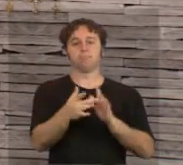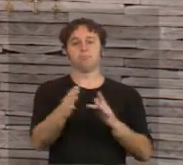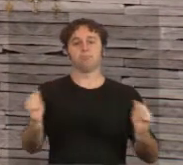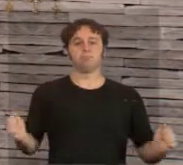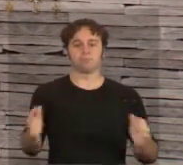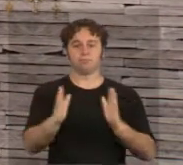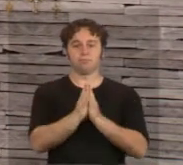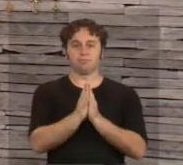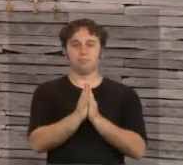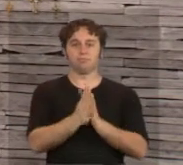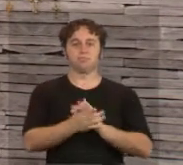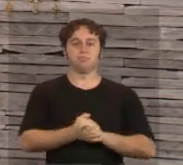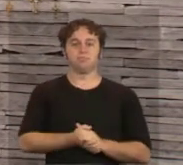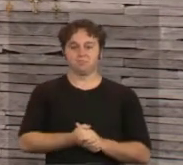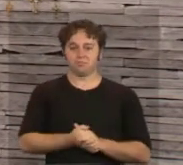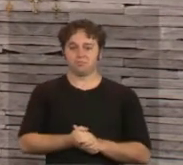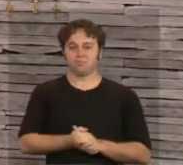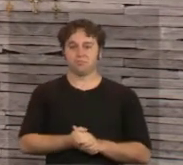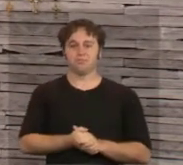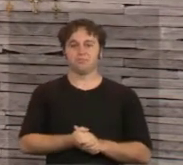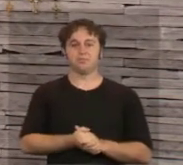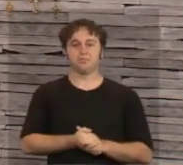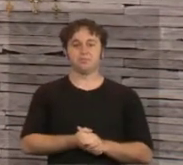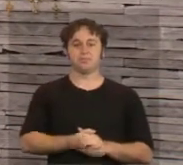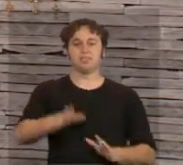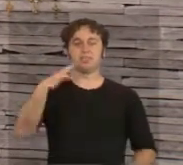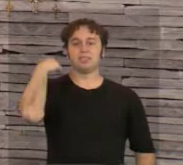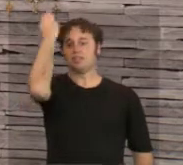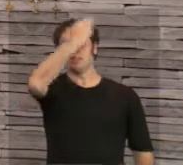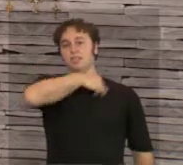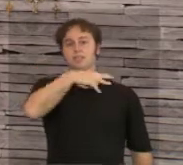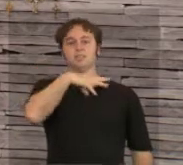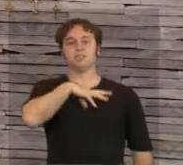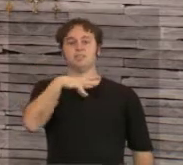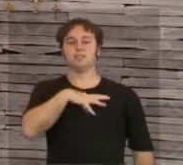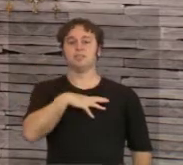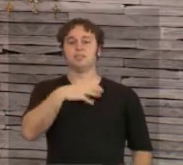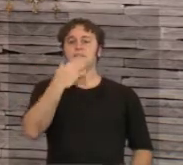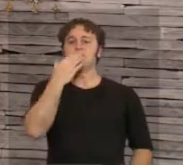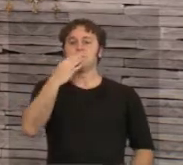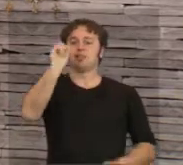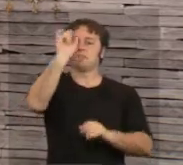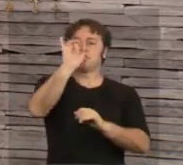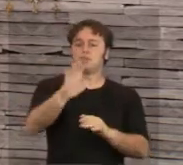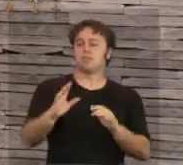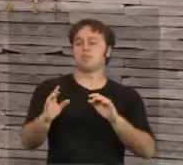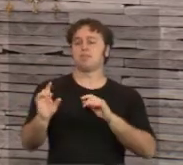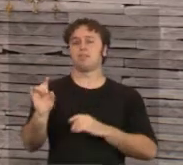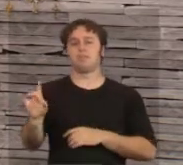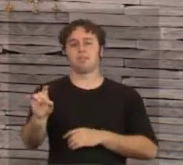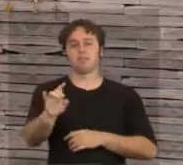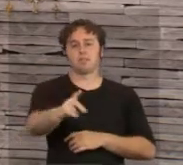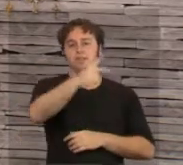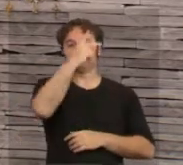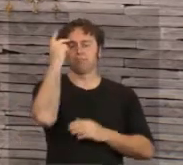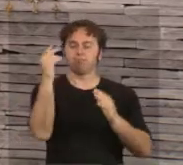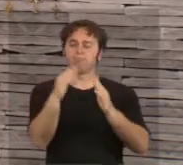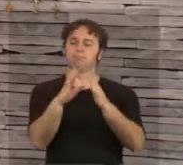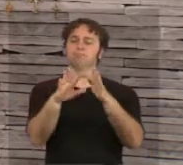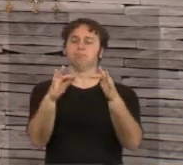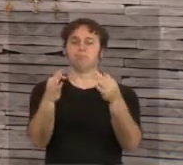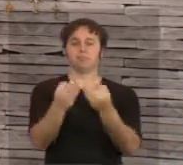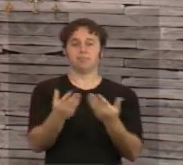das promessas de Cristo. Amém. Nossa Senhora de Fátima, te peço, abençoe cada lar, cada pessoa agora que aguarda essa